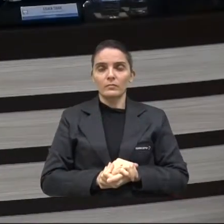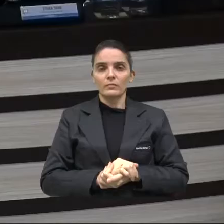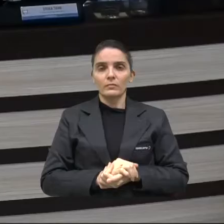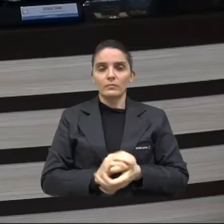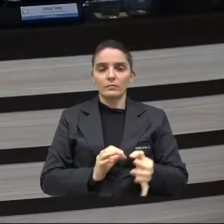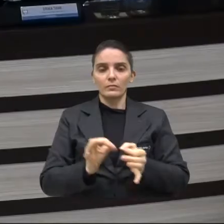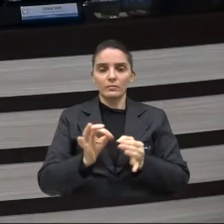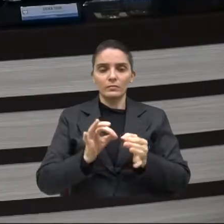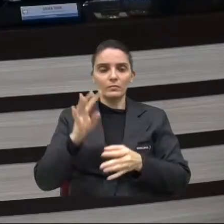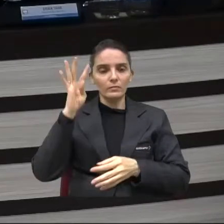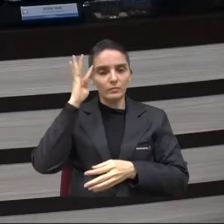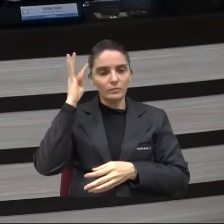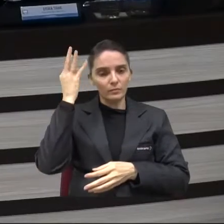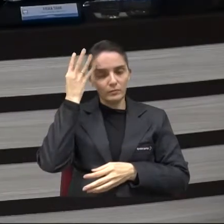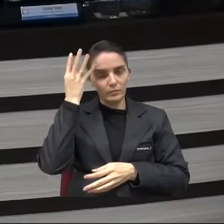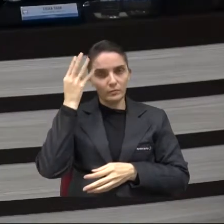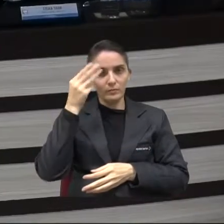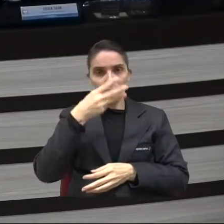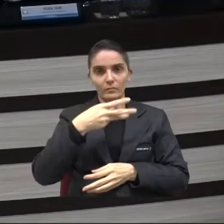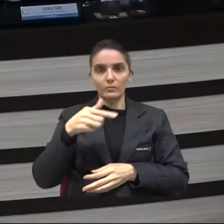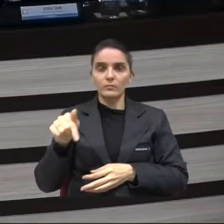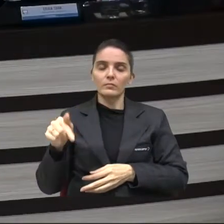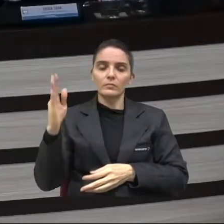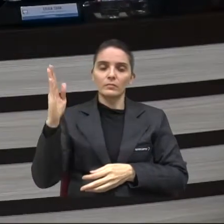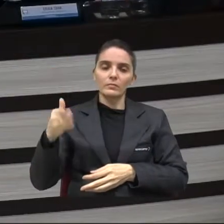Projeto de resolução